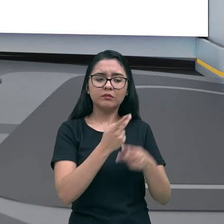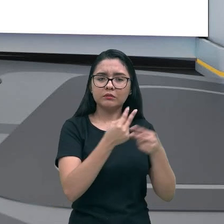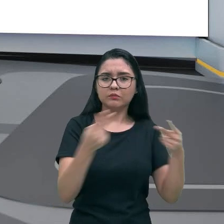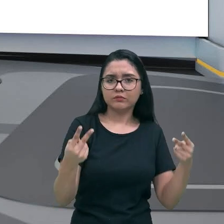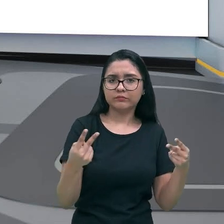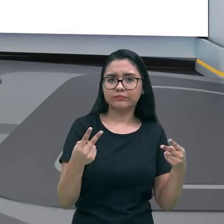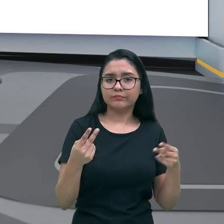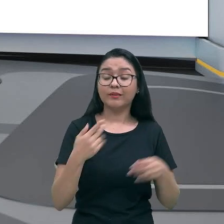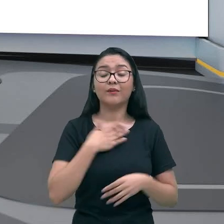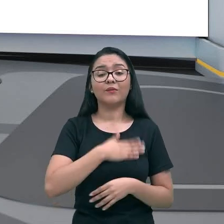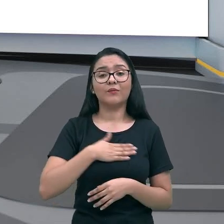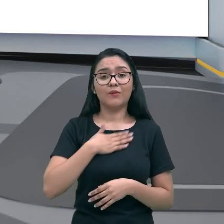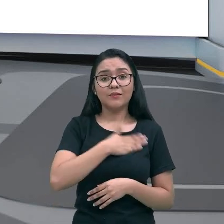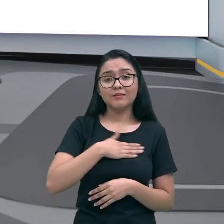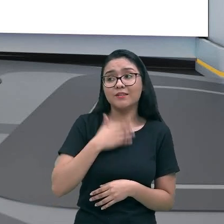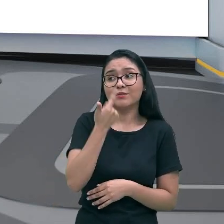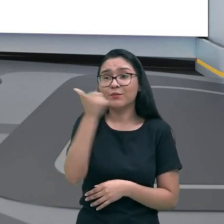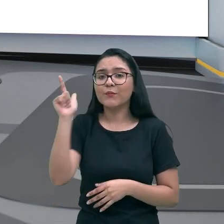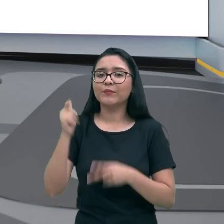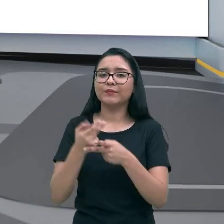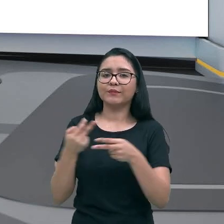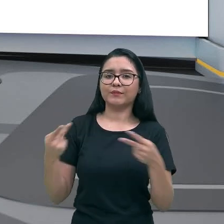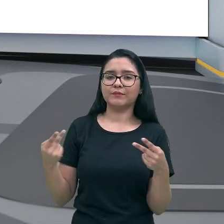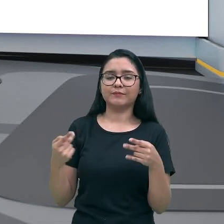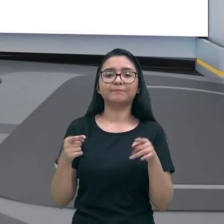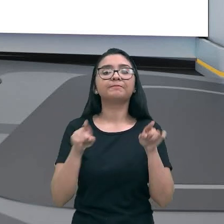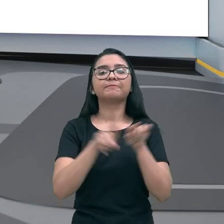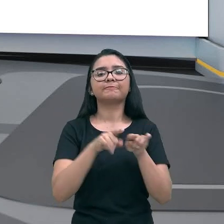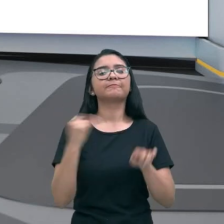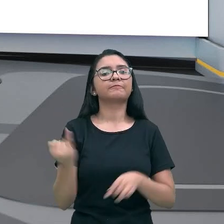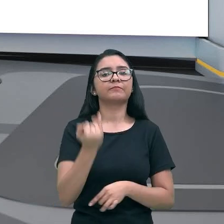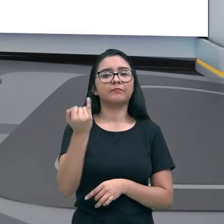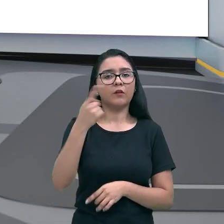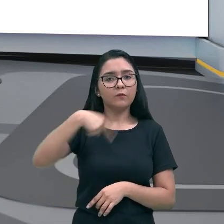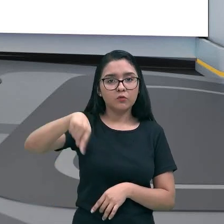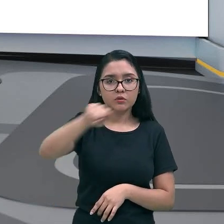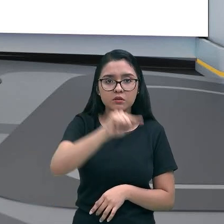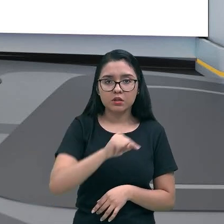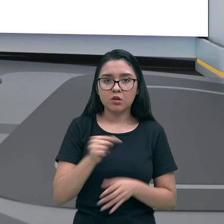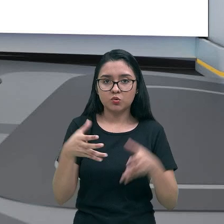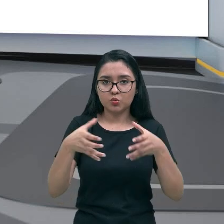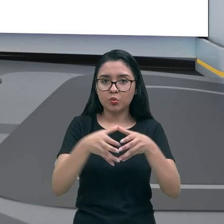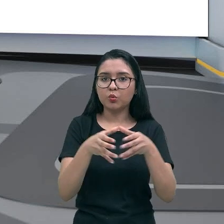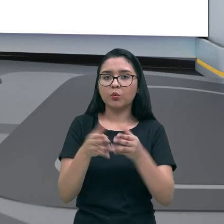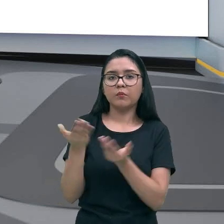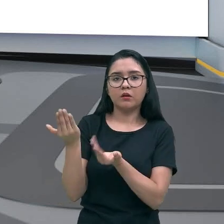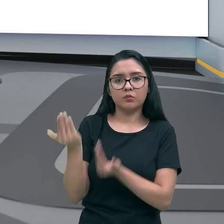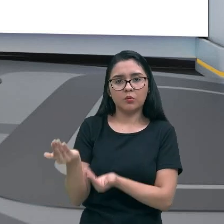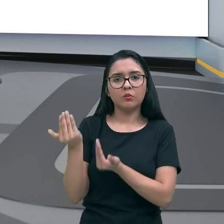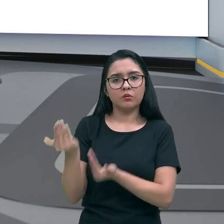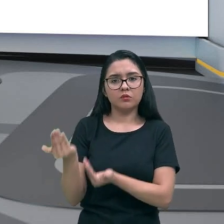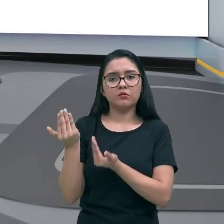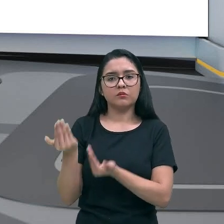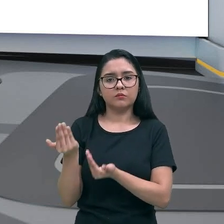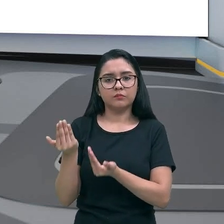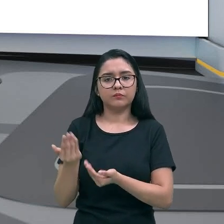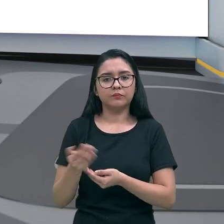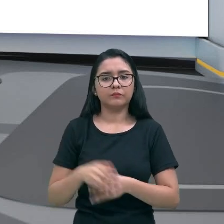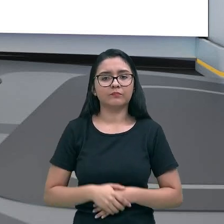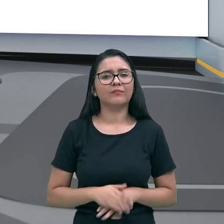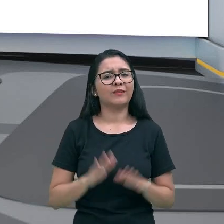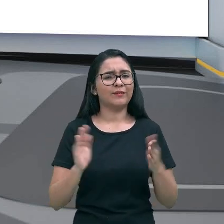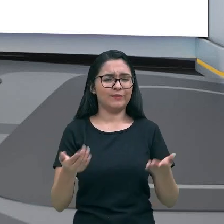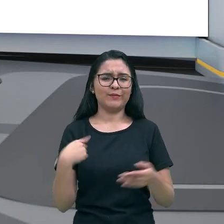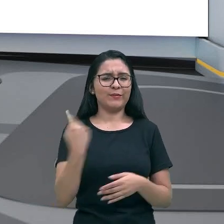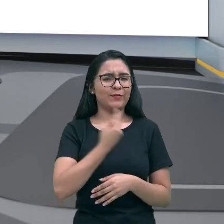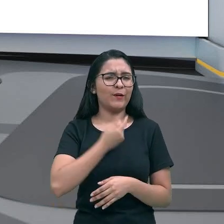outras coisas. E o importante também, Joyce, é vocês que são adolescentes, né? A gente já passou um pouco só dessa